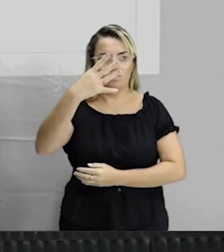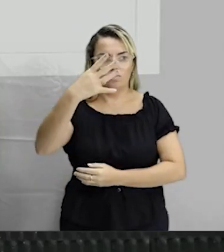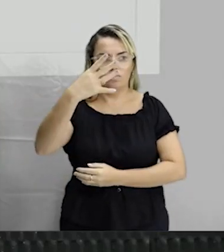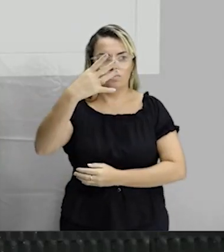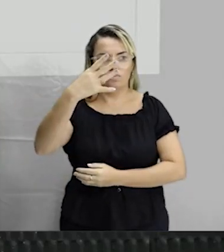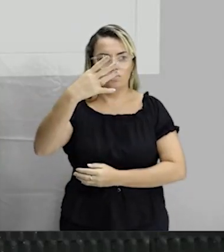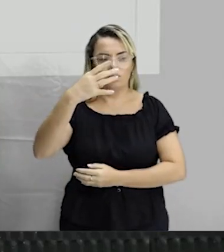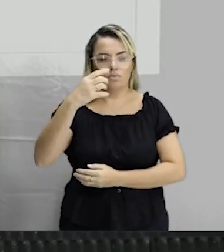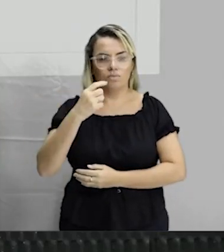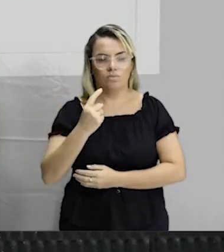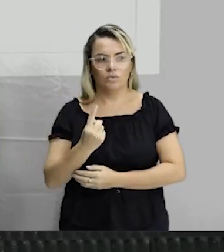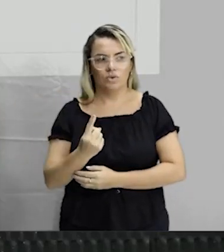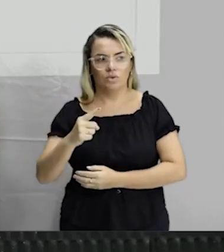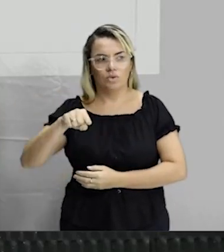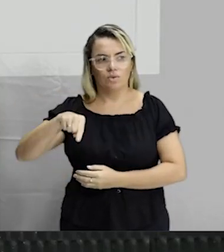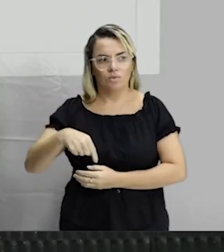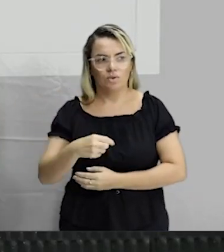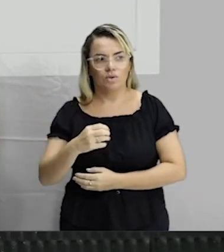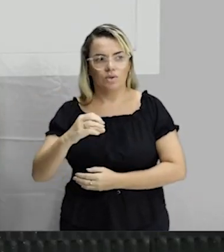1,0825.